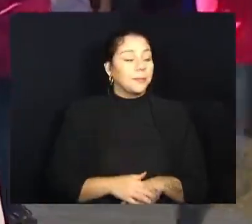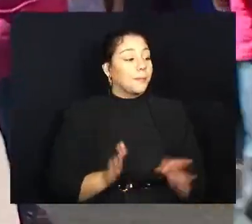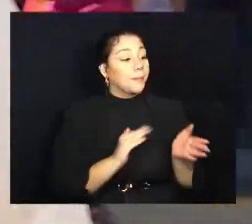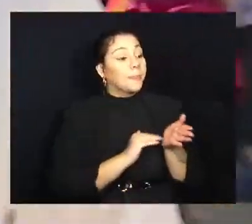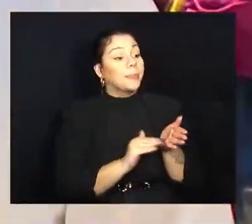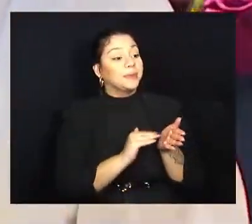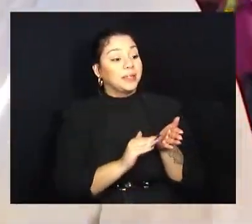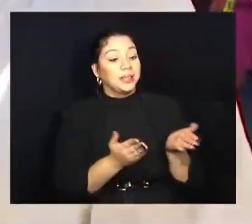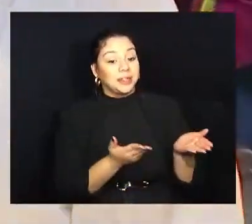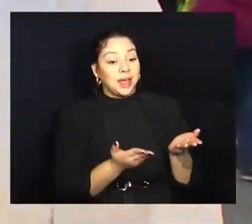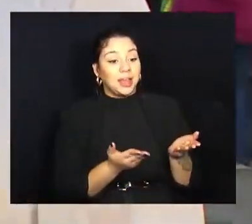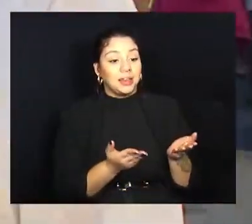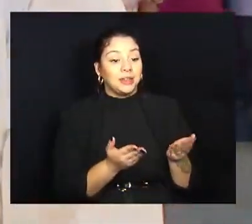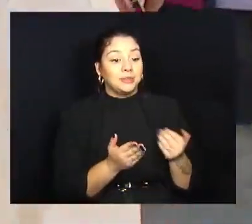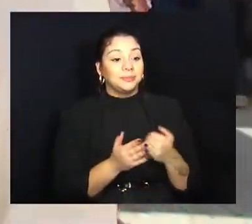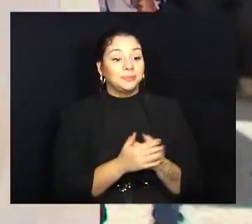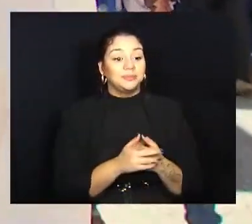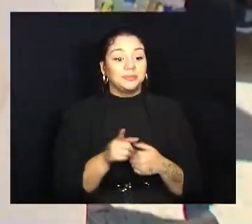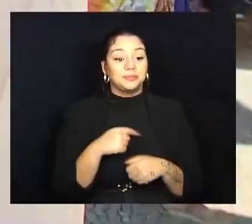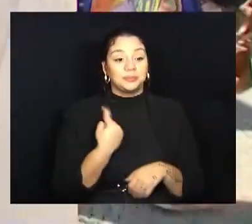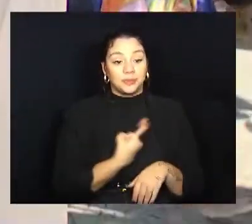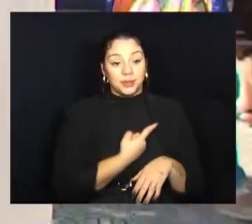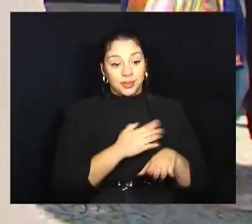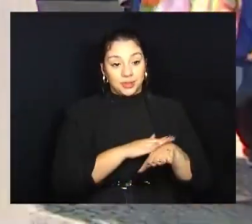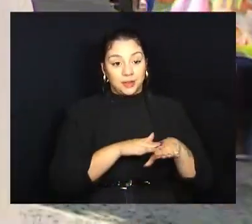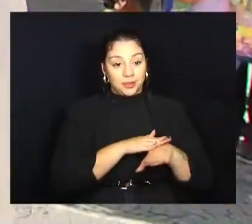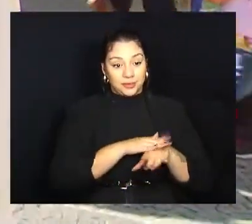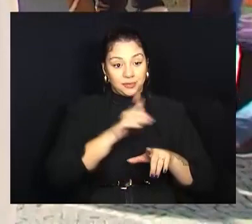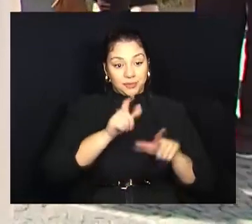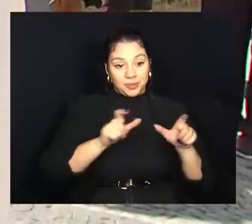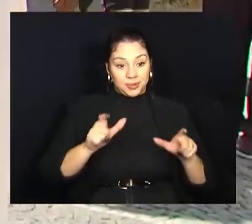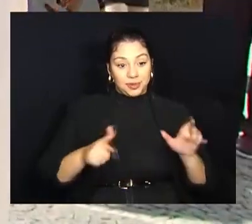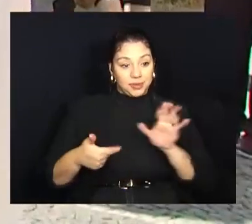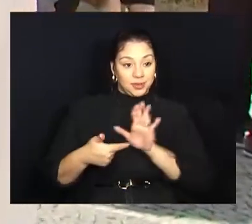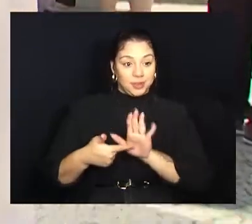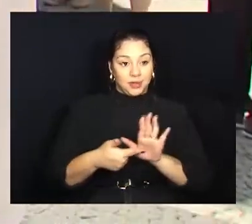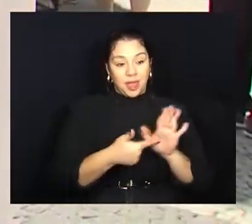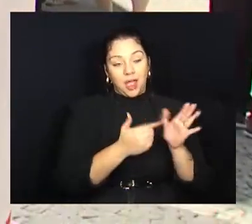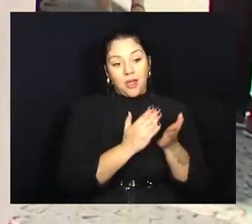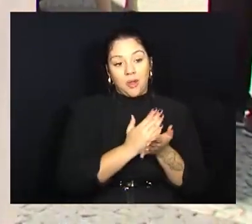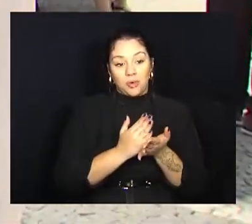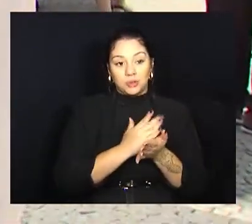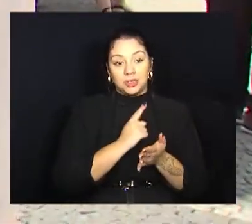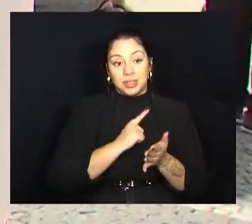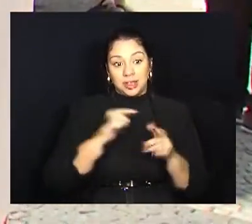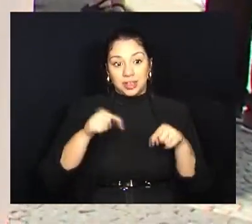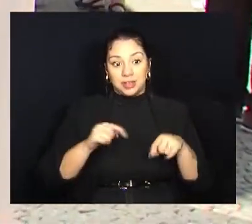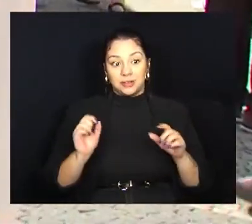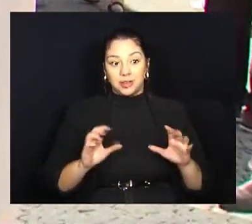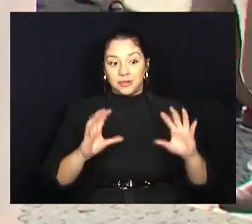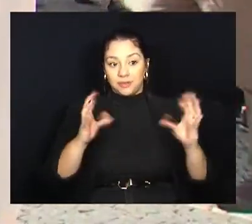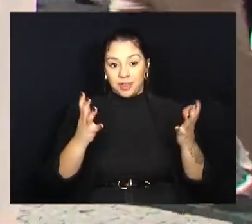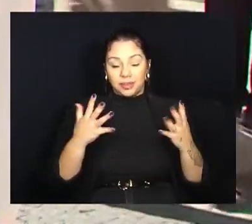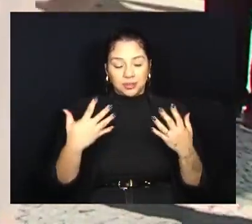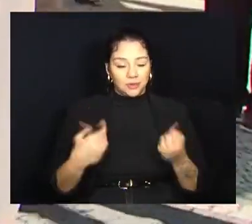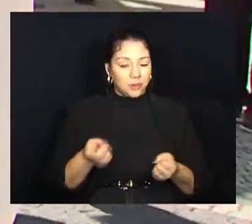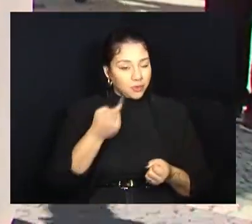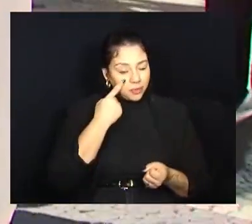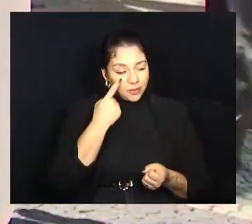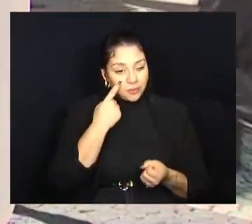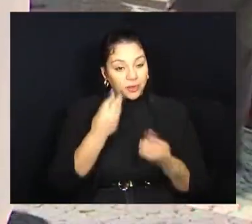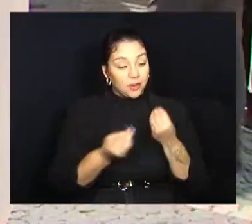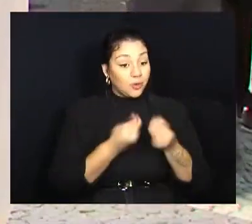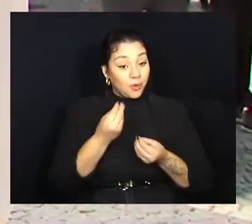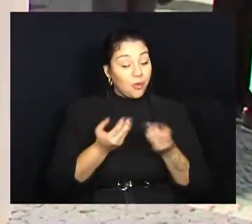Secretária, a gente conversou com os expositores, alguns aqui que estão no evento hoje, e a gente vai escutar a fala deles